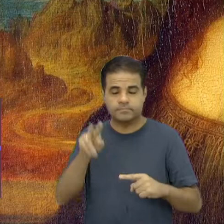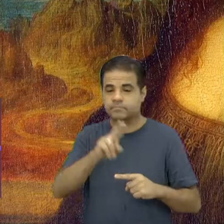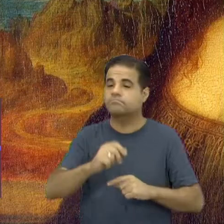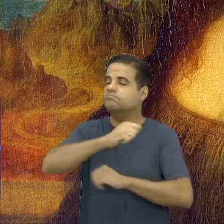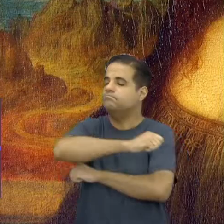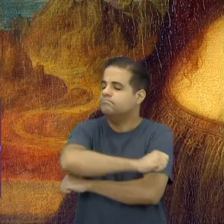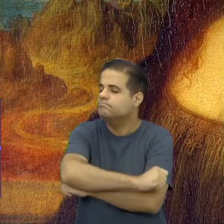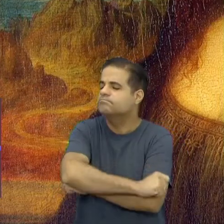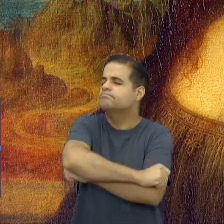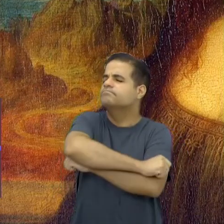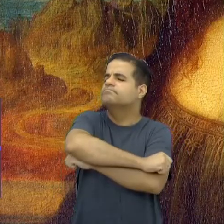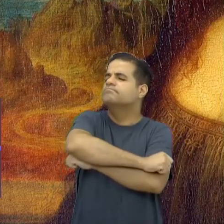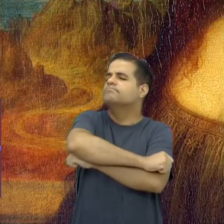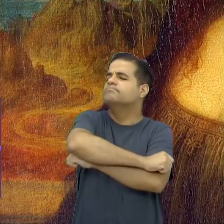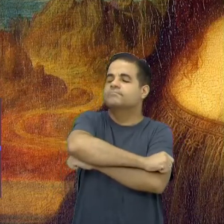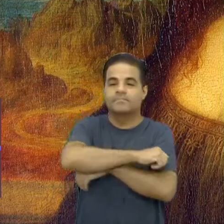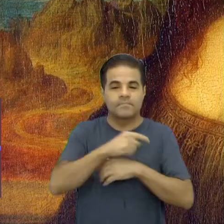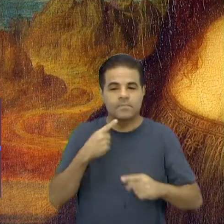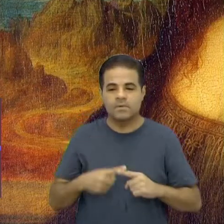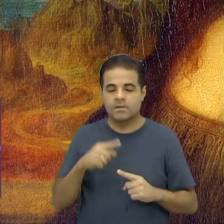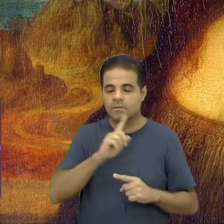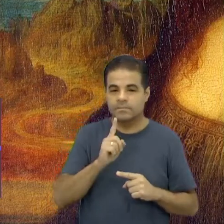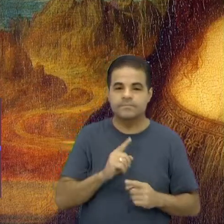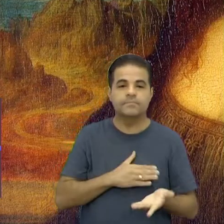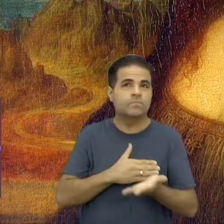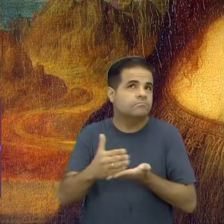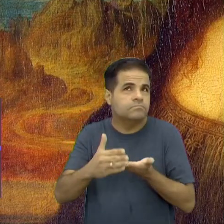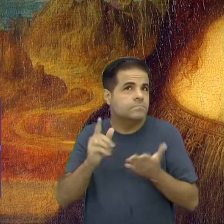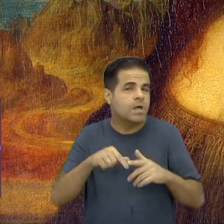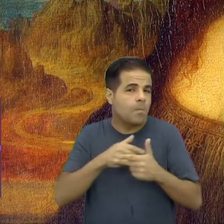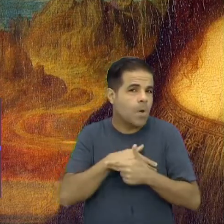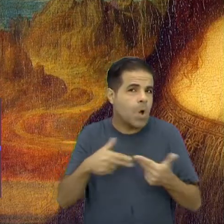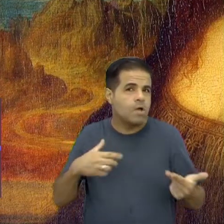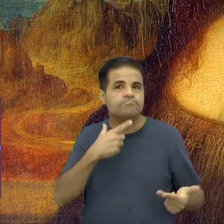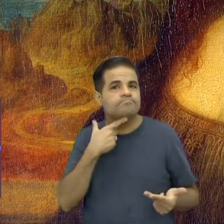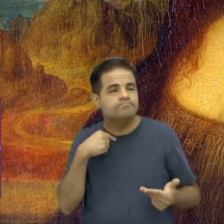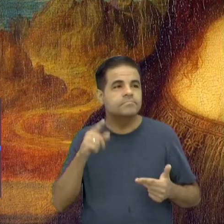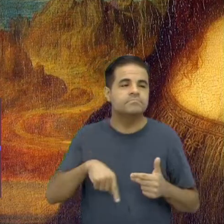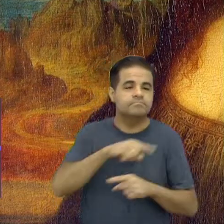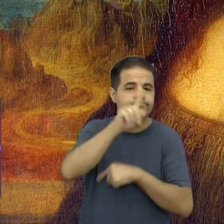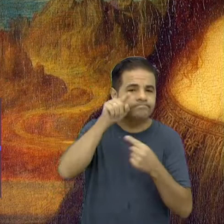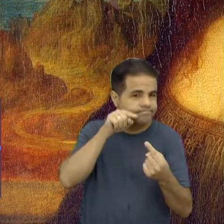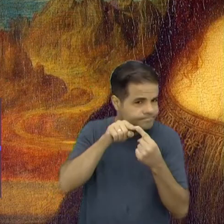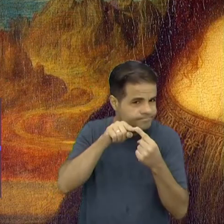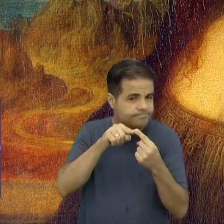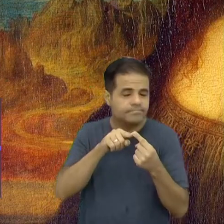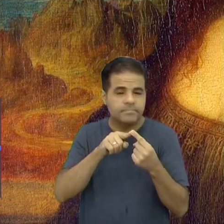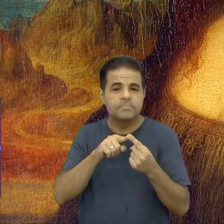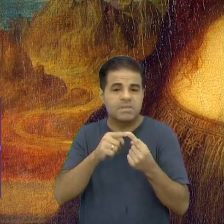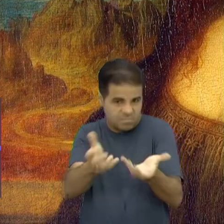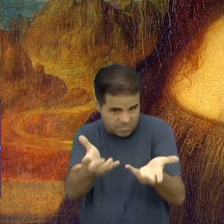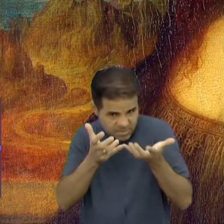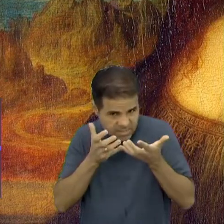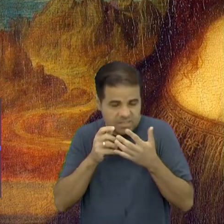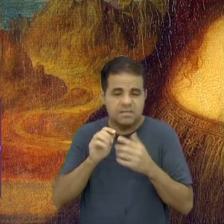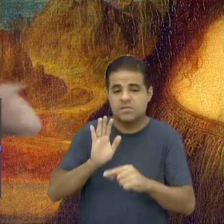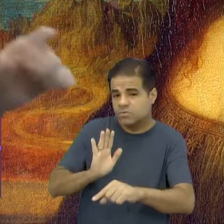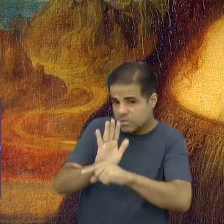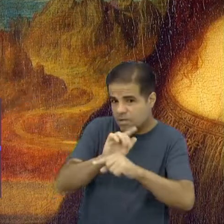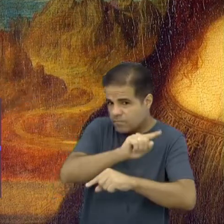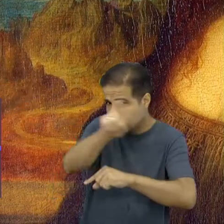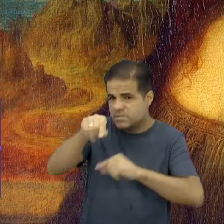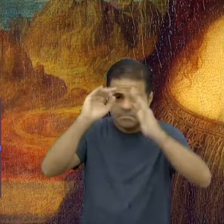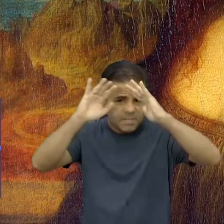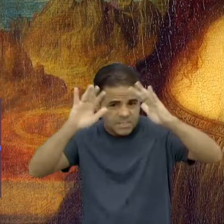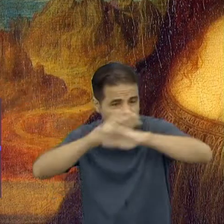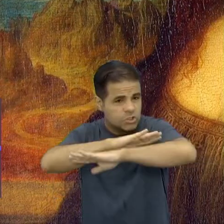Lisa e não utilizei o Grito, por exemplo? Será que foi uma coisa proposital, intencional? Eu realmente quis fazer vocês pensarem só